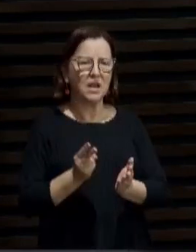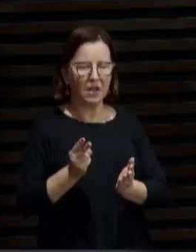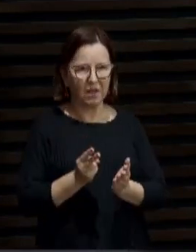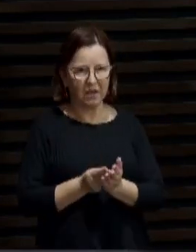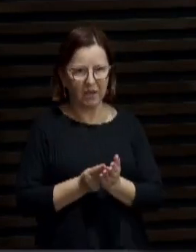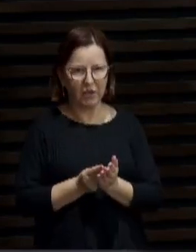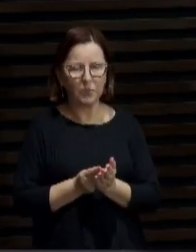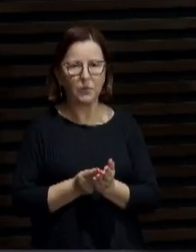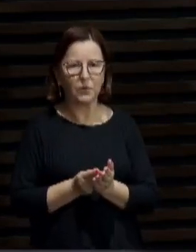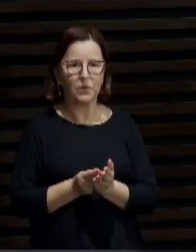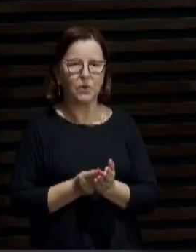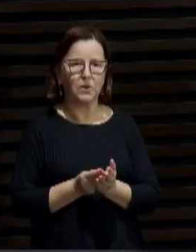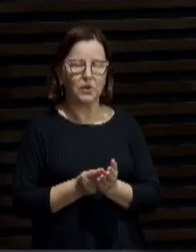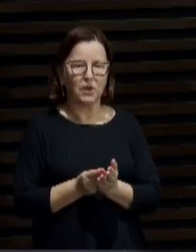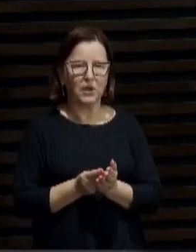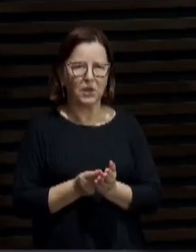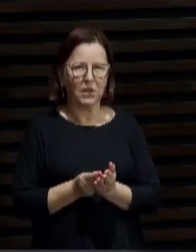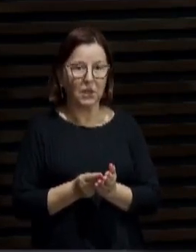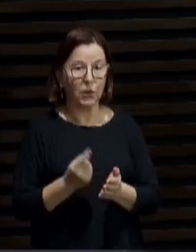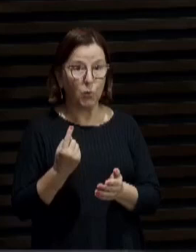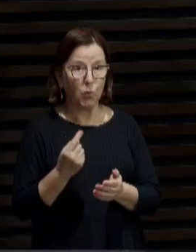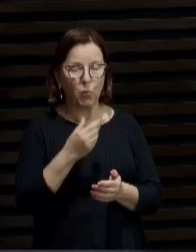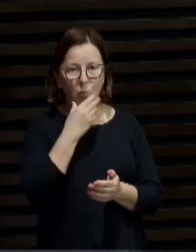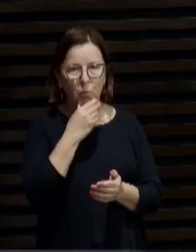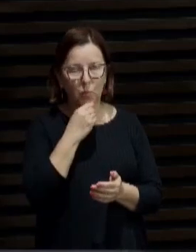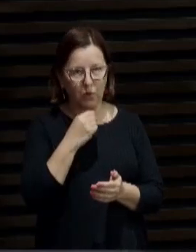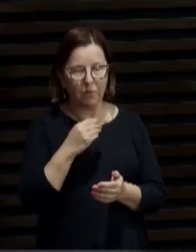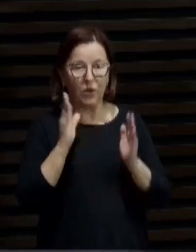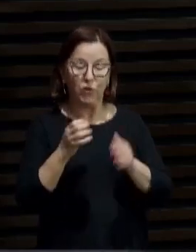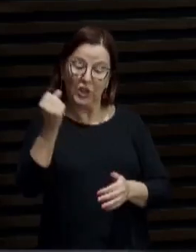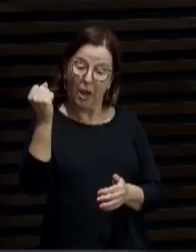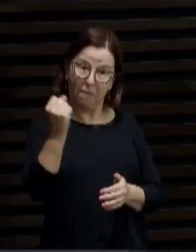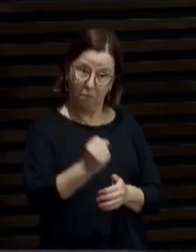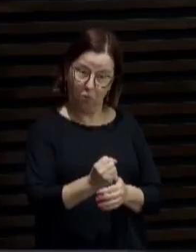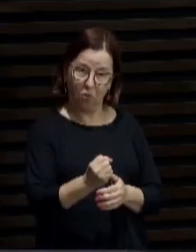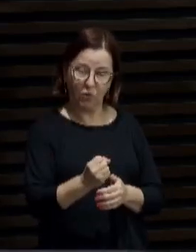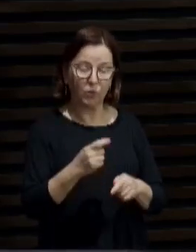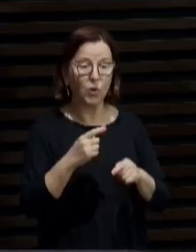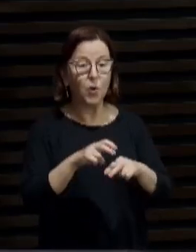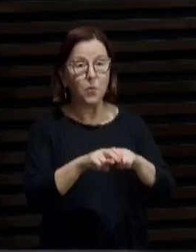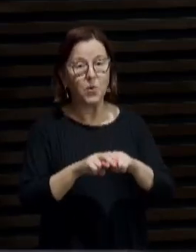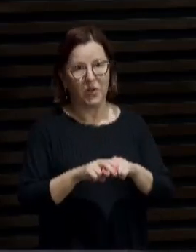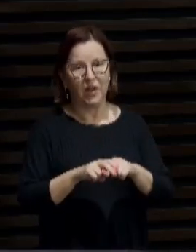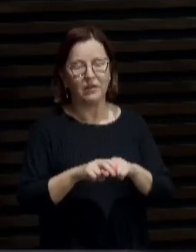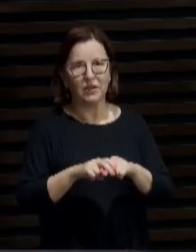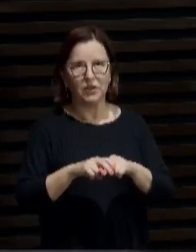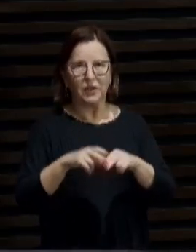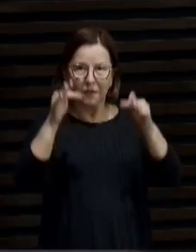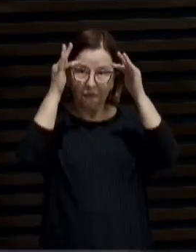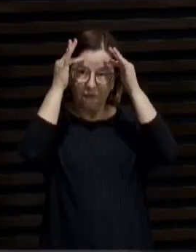martírio deste irmão, né, chamado Antipas, que era um irmão que servia nessa igreja. Ele foi,